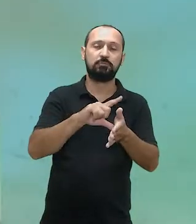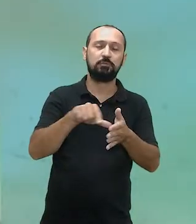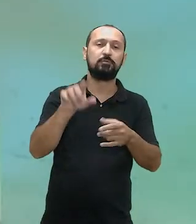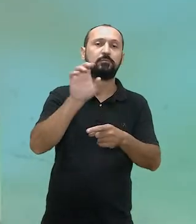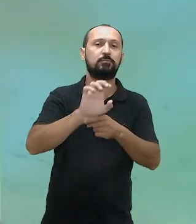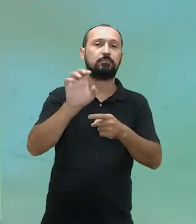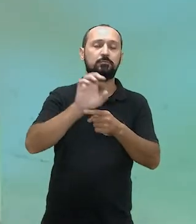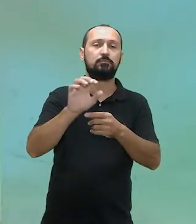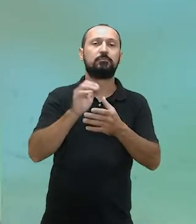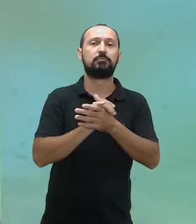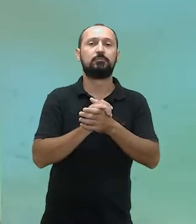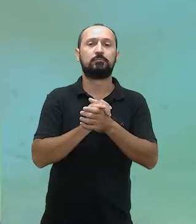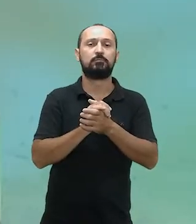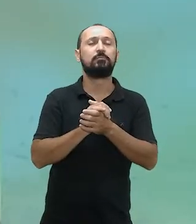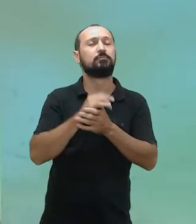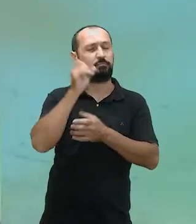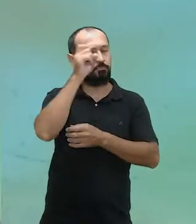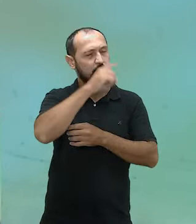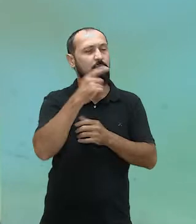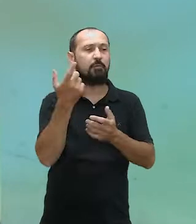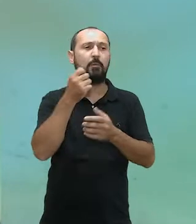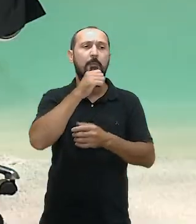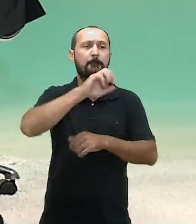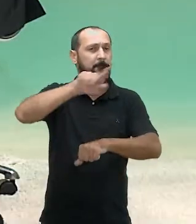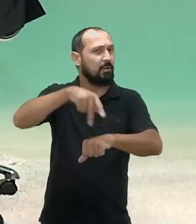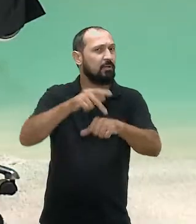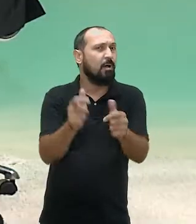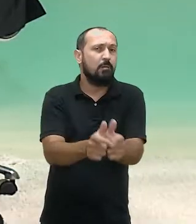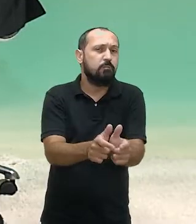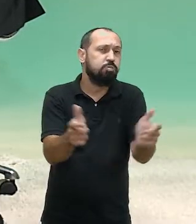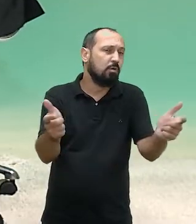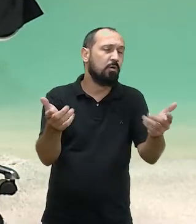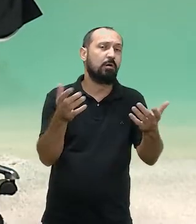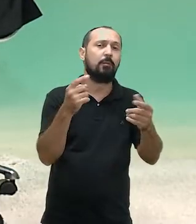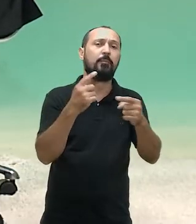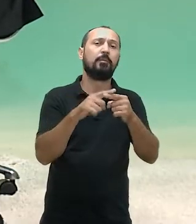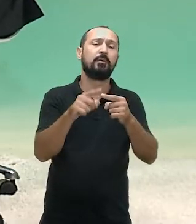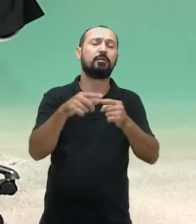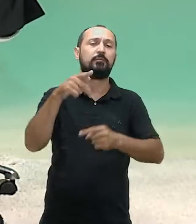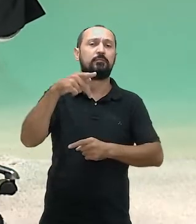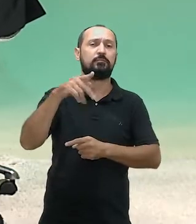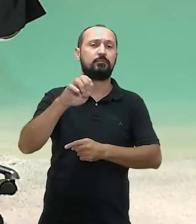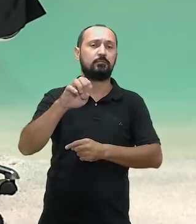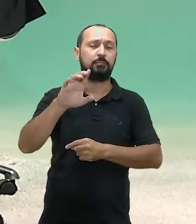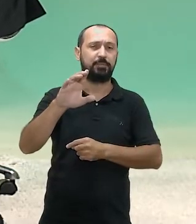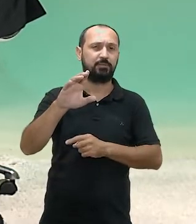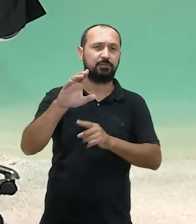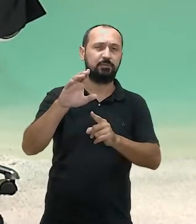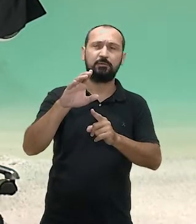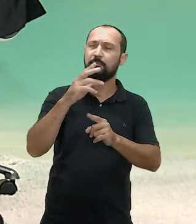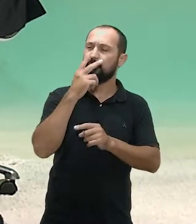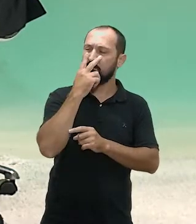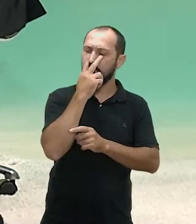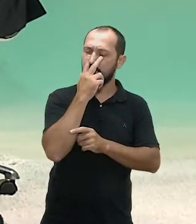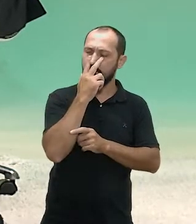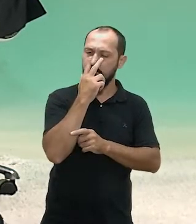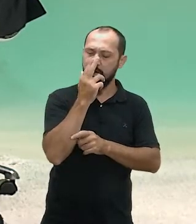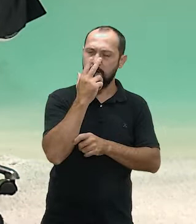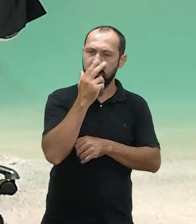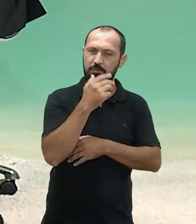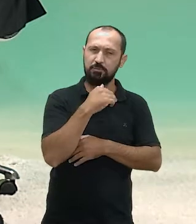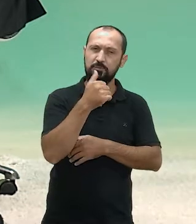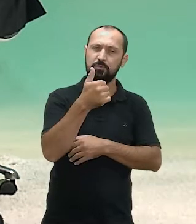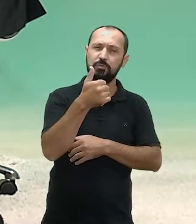teve uma devido à complexidade. Exato. É muito maior, né? E aqui houve uma PEC aqui, se eu não me engano,